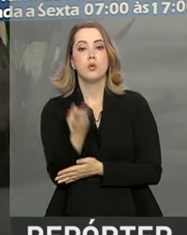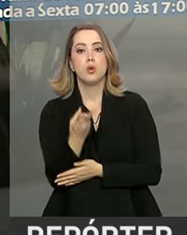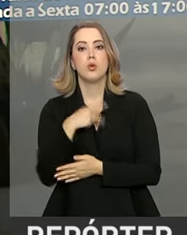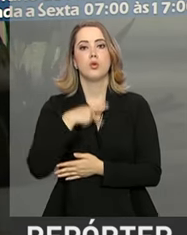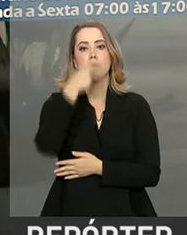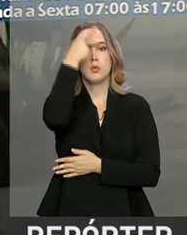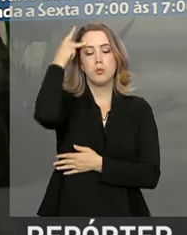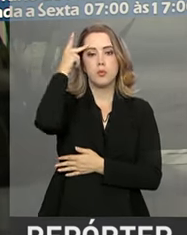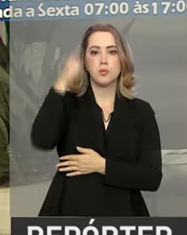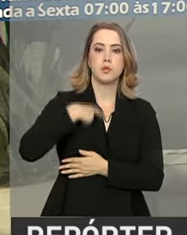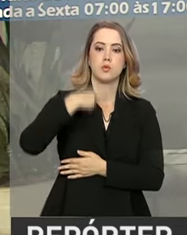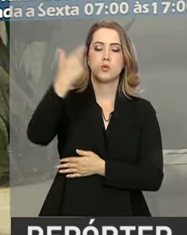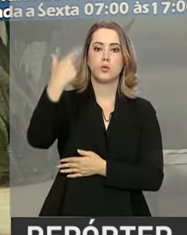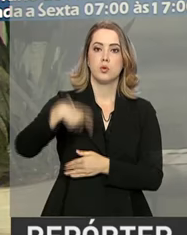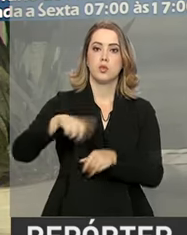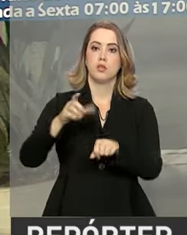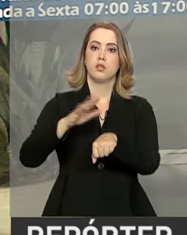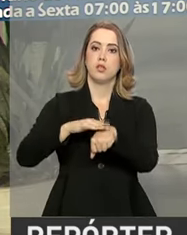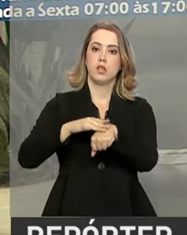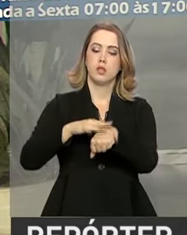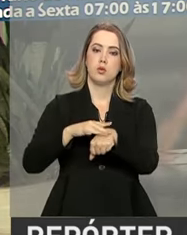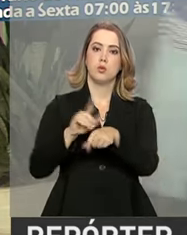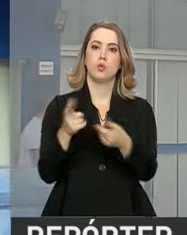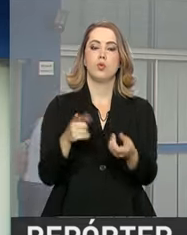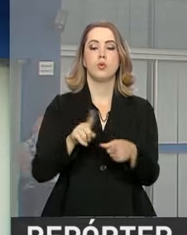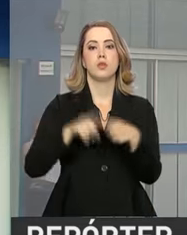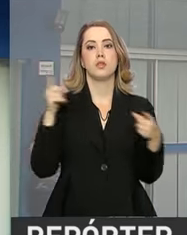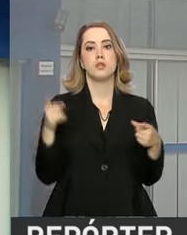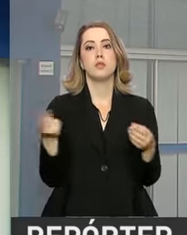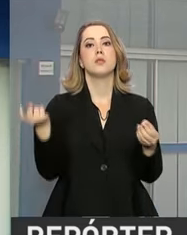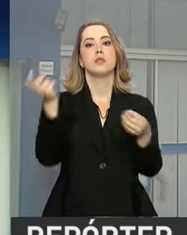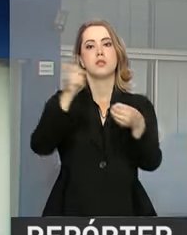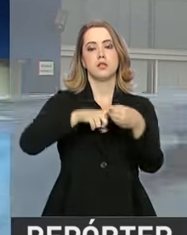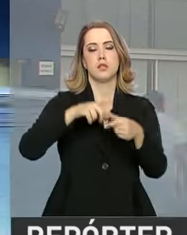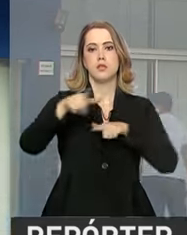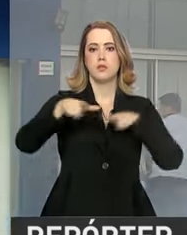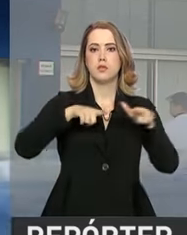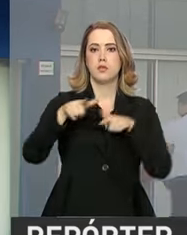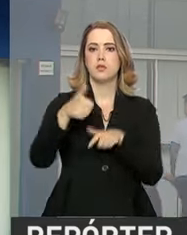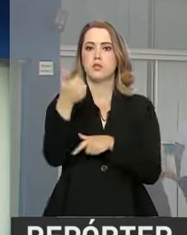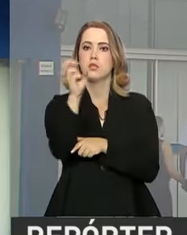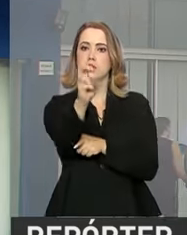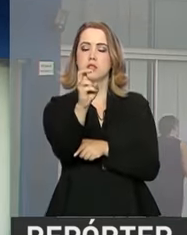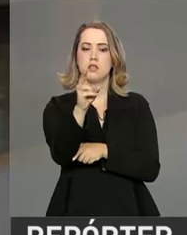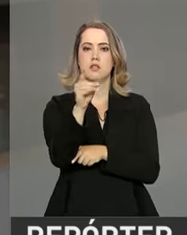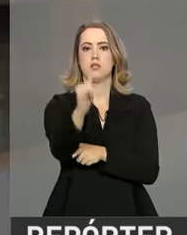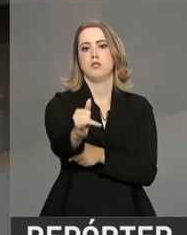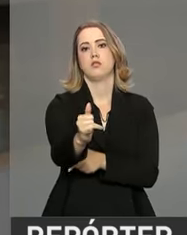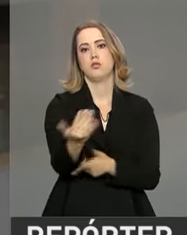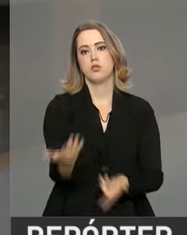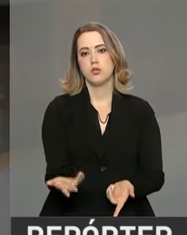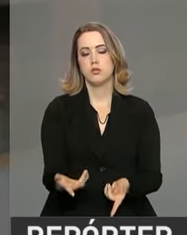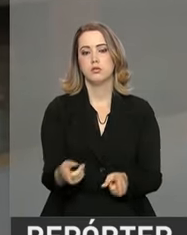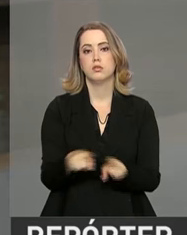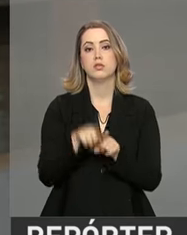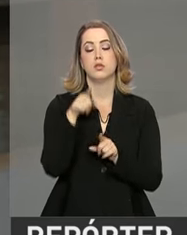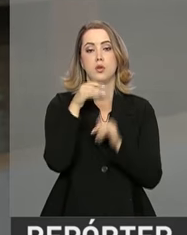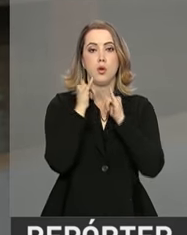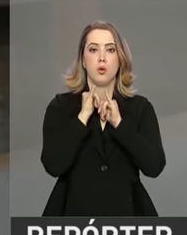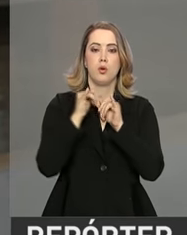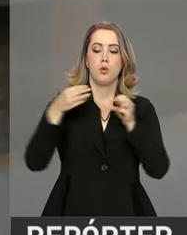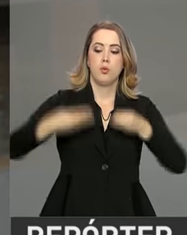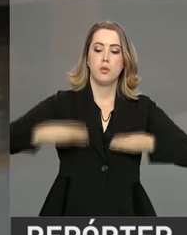diagnosticados com enfermidades cujo prazo de retorno ao serviço é inferior a 15 dias ainda segundo o ministério da